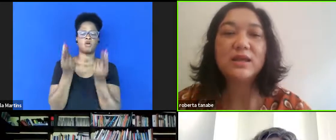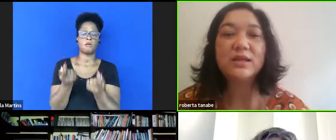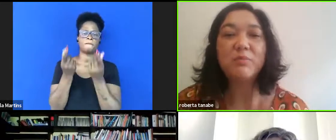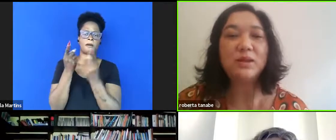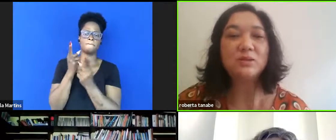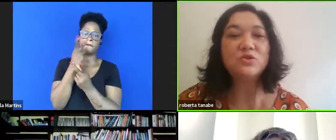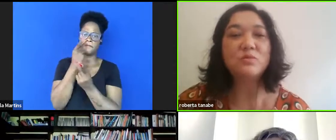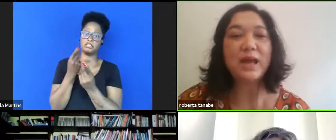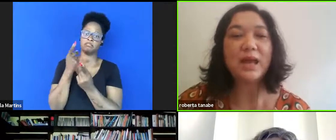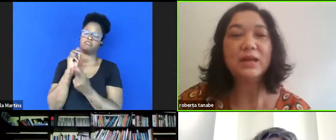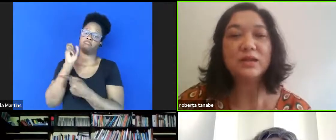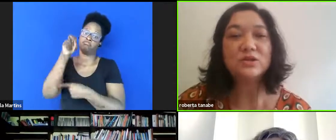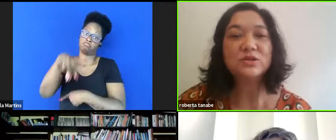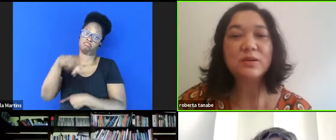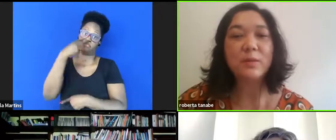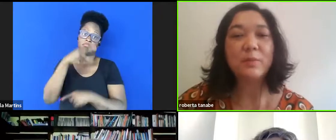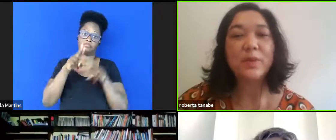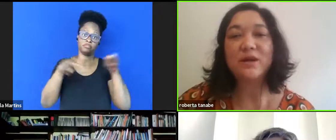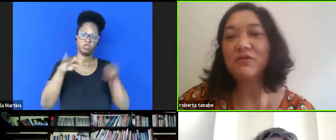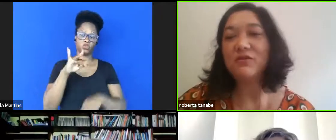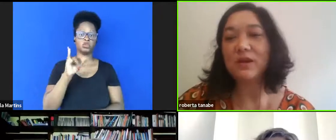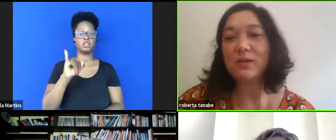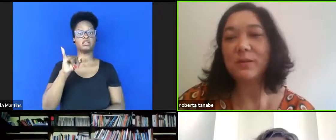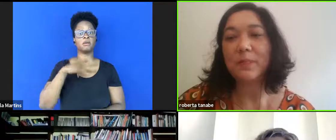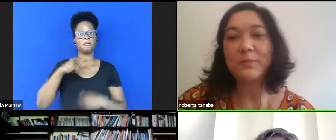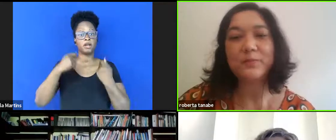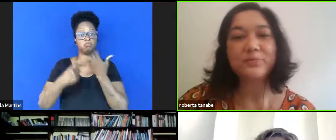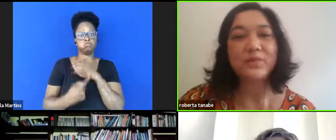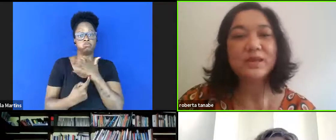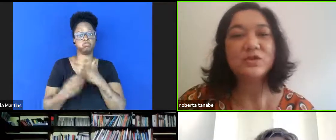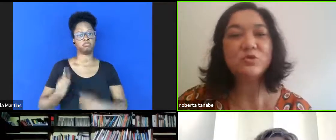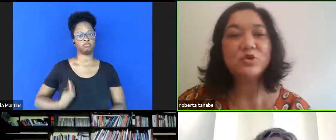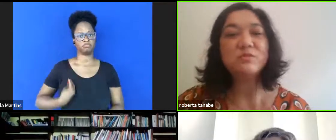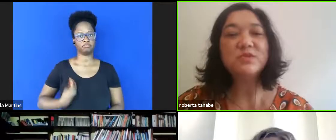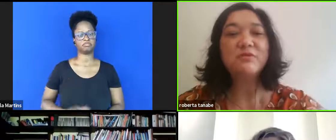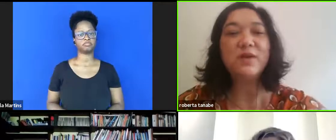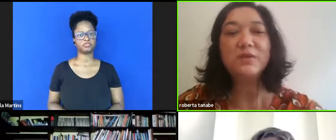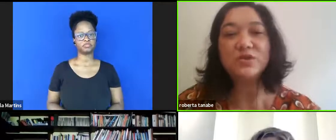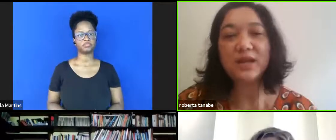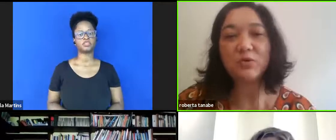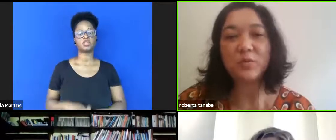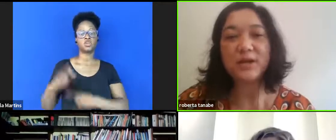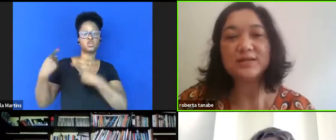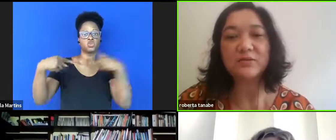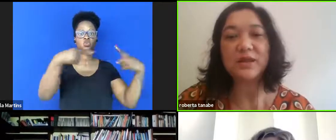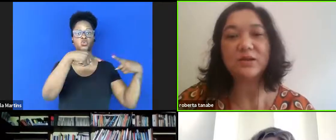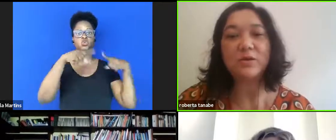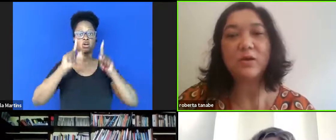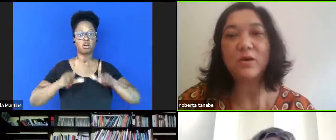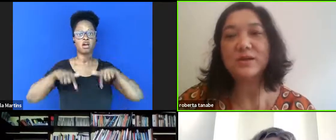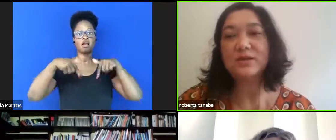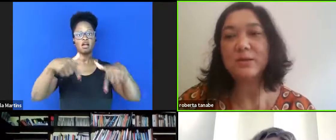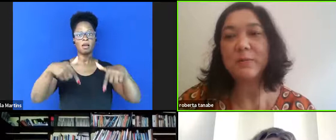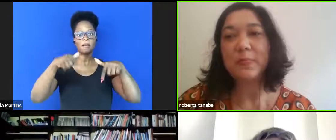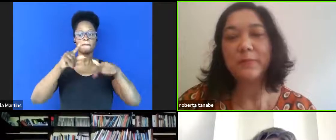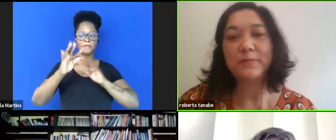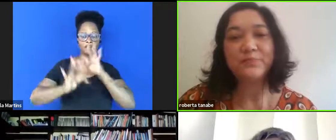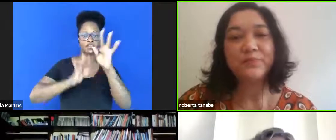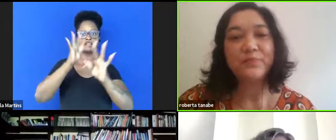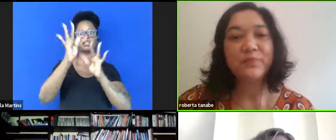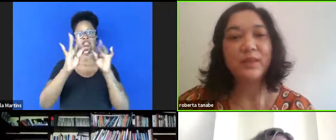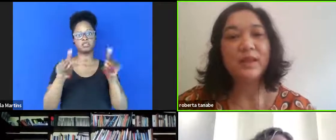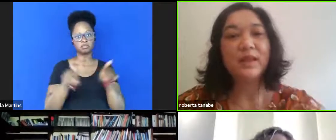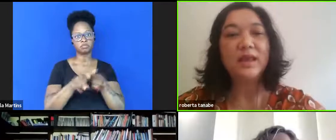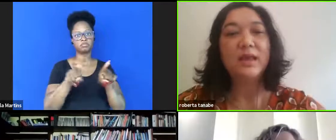UTI, dependendo de máquinas para viver. Discutimos os efeitos da incorporação tecnológica